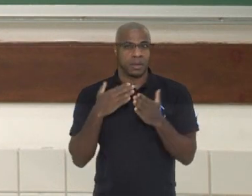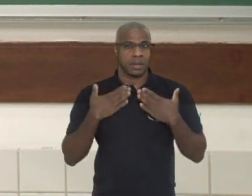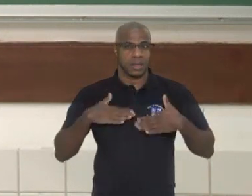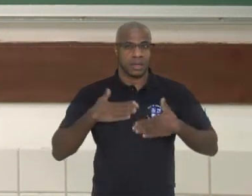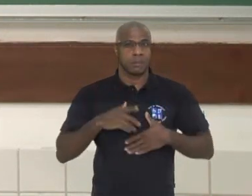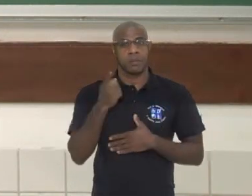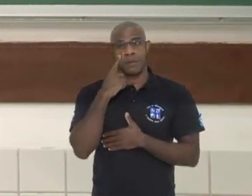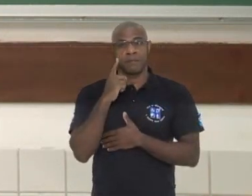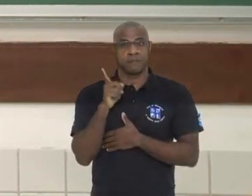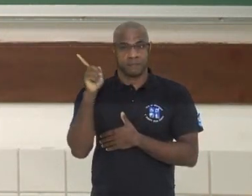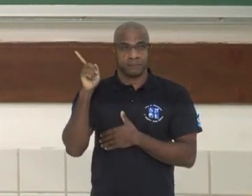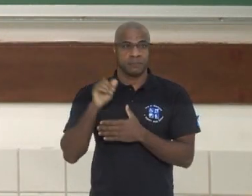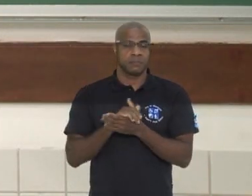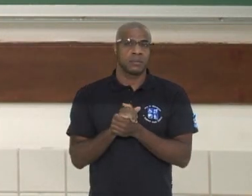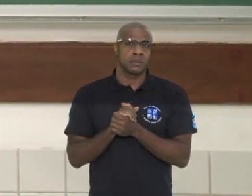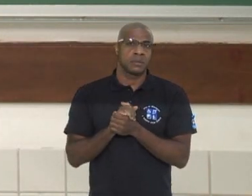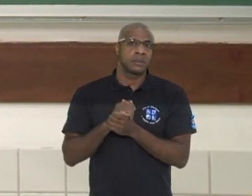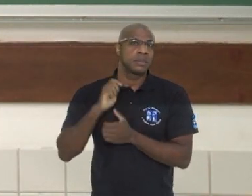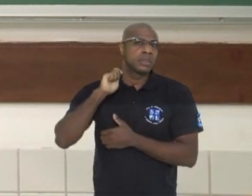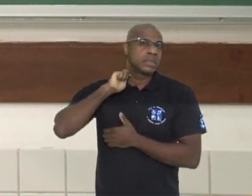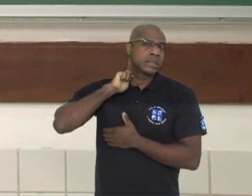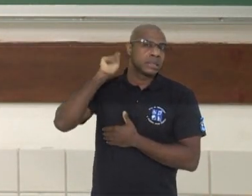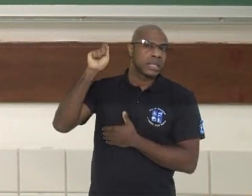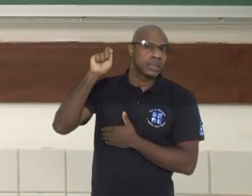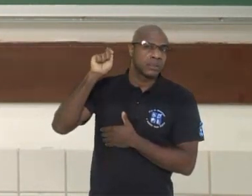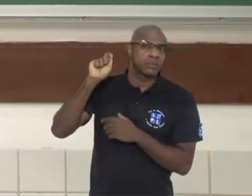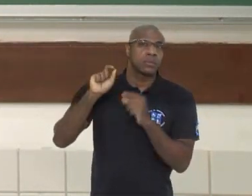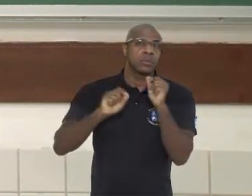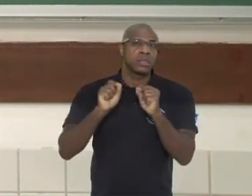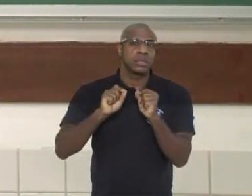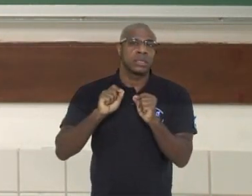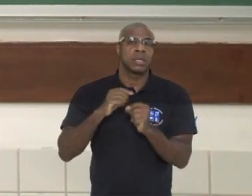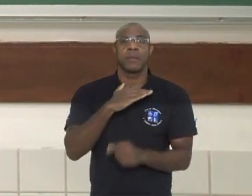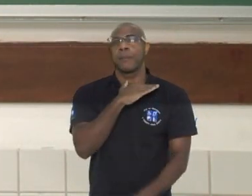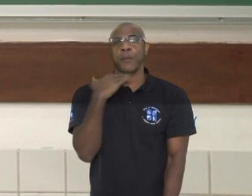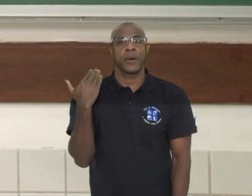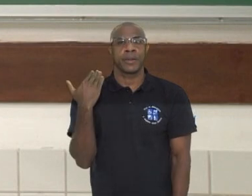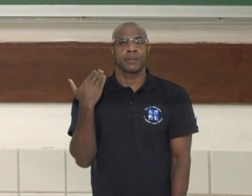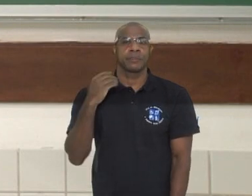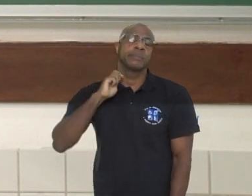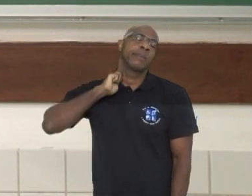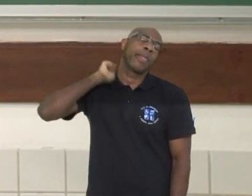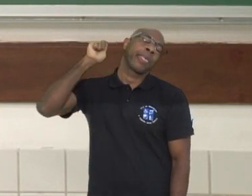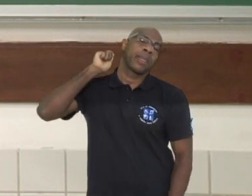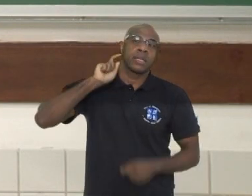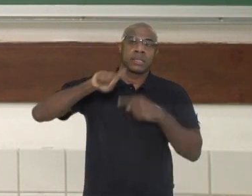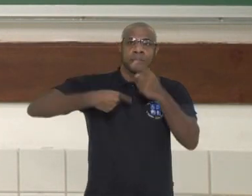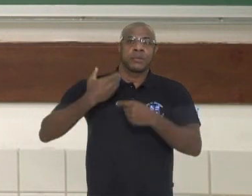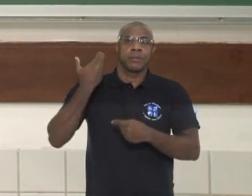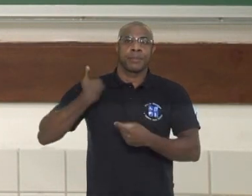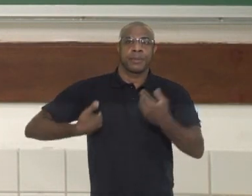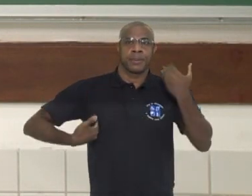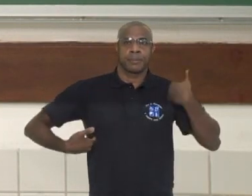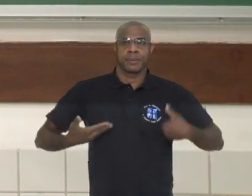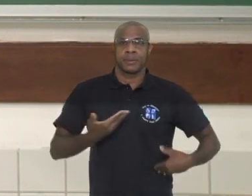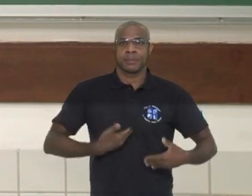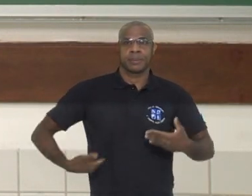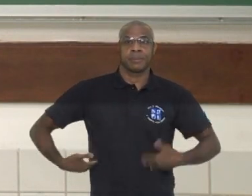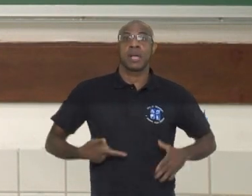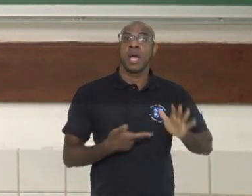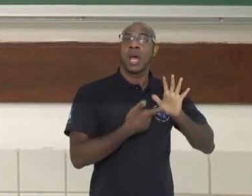Veja, Tiradentes, então, foi enforcado e esquartejado. Partes do seu corpo foram